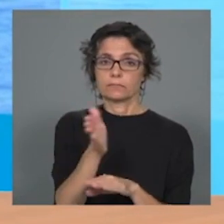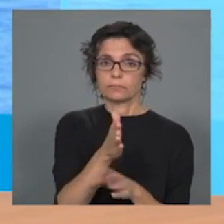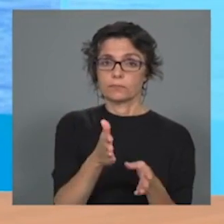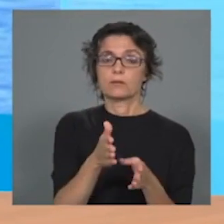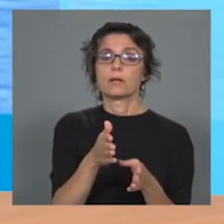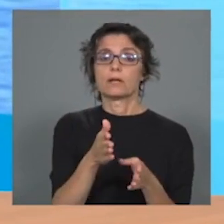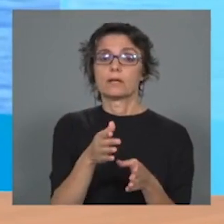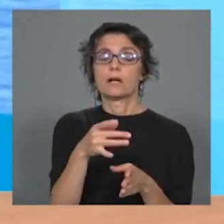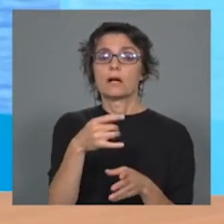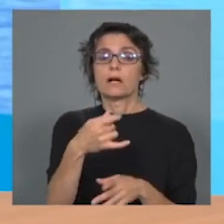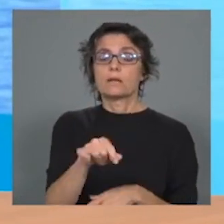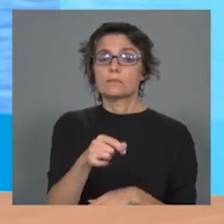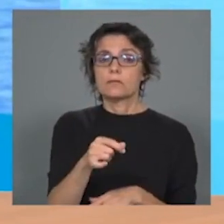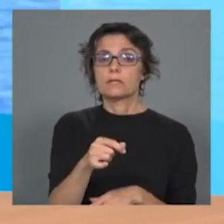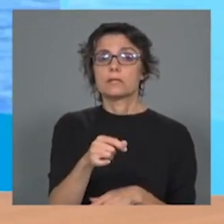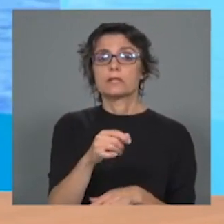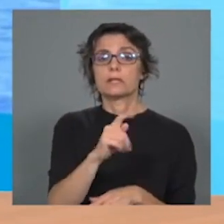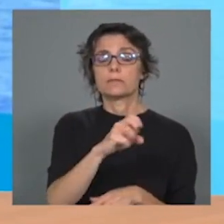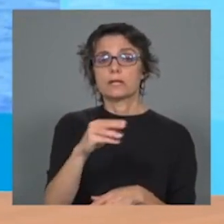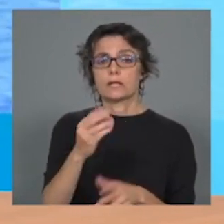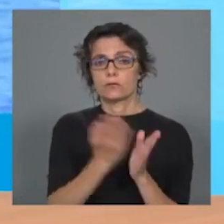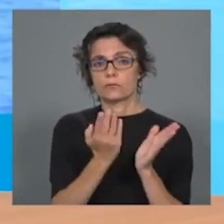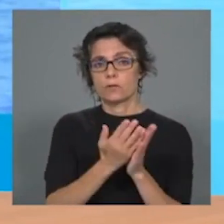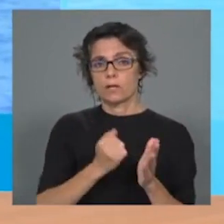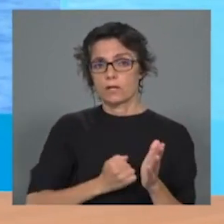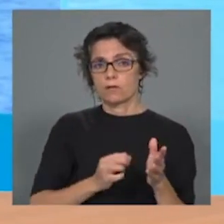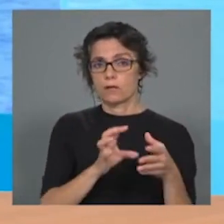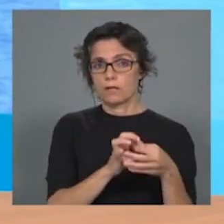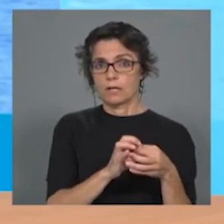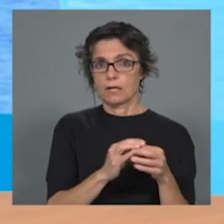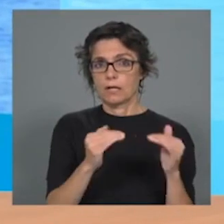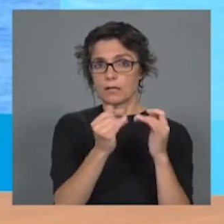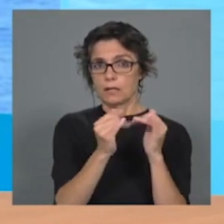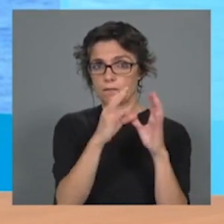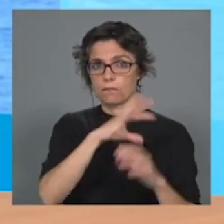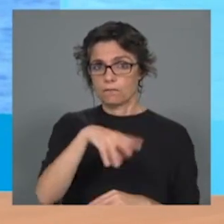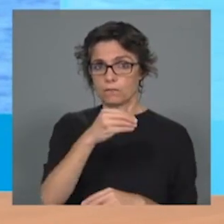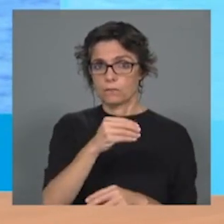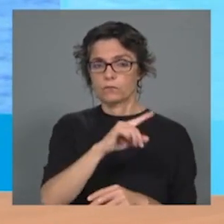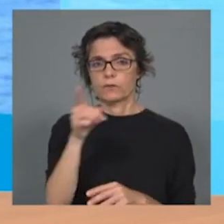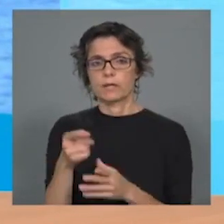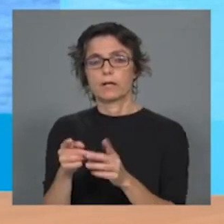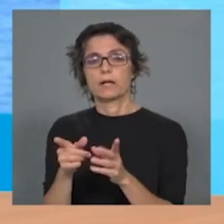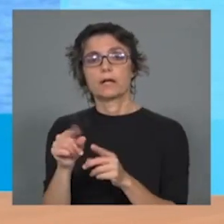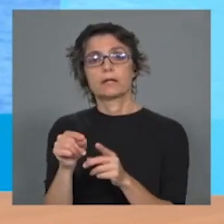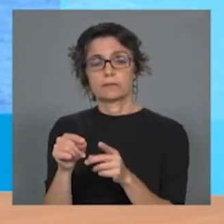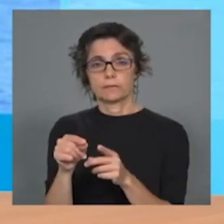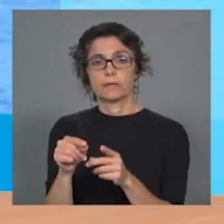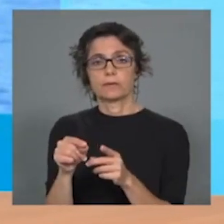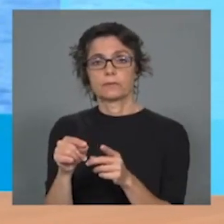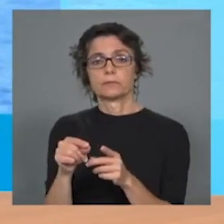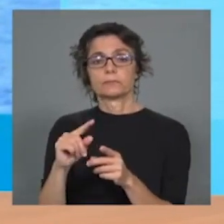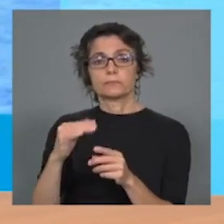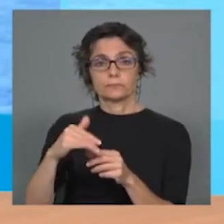MIEC Pax Romana, que eram estudantes católicos a nível mundial, e de ter depois, mais